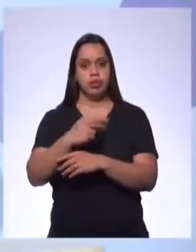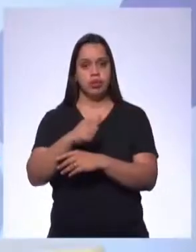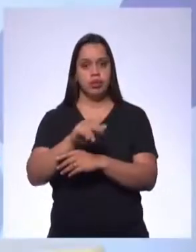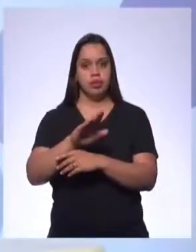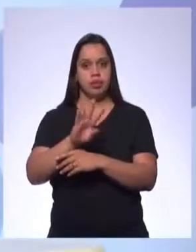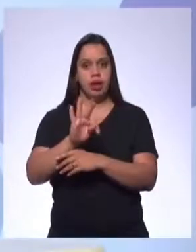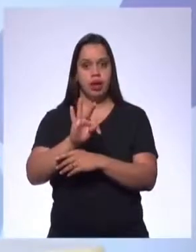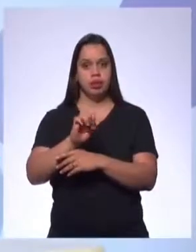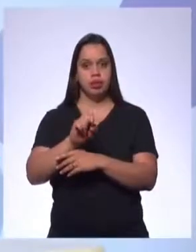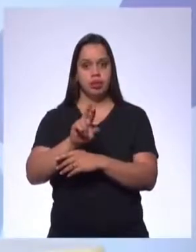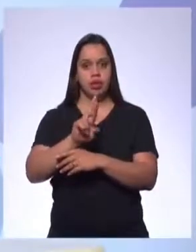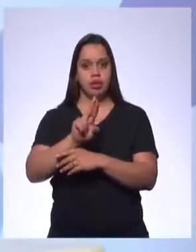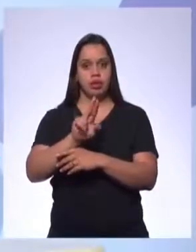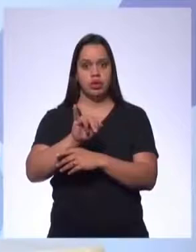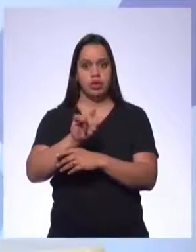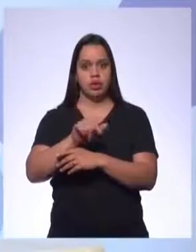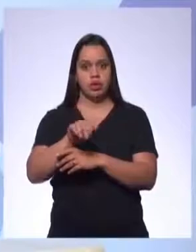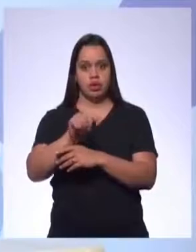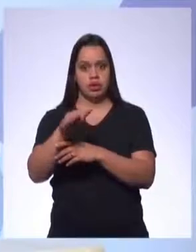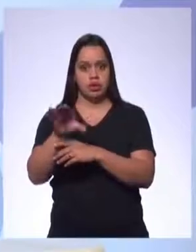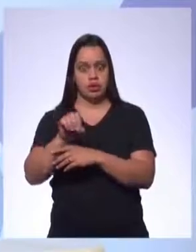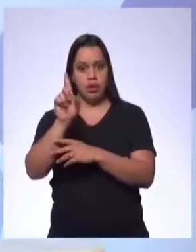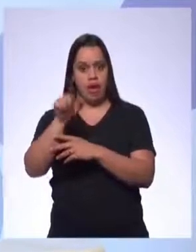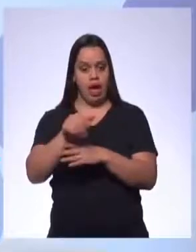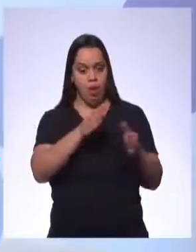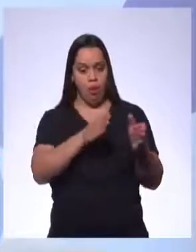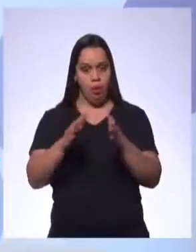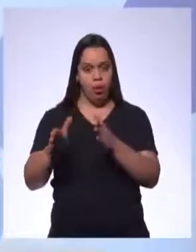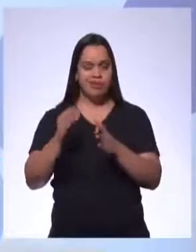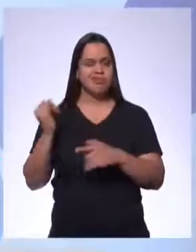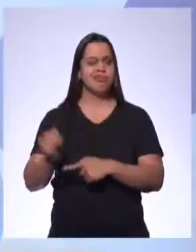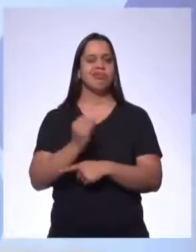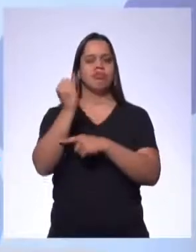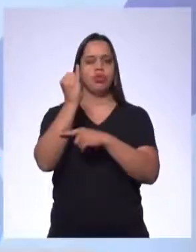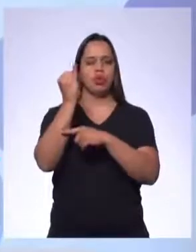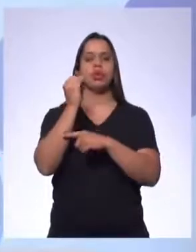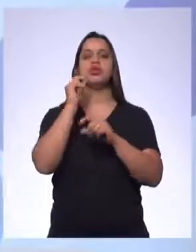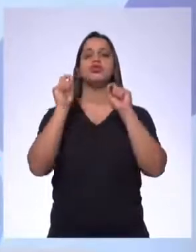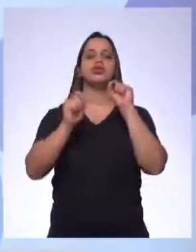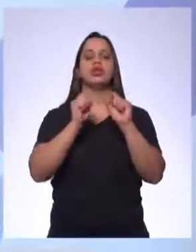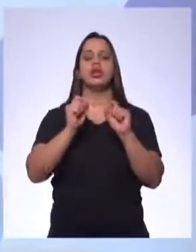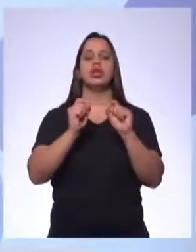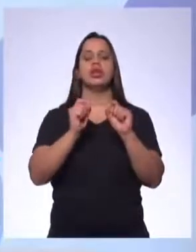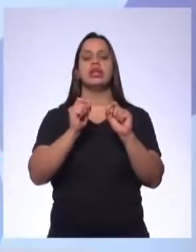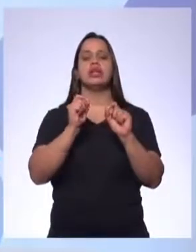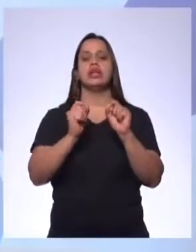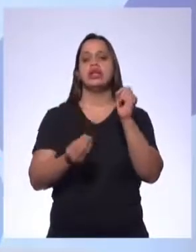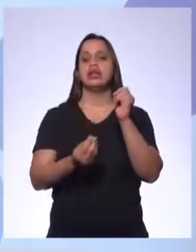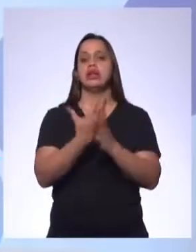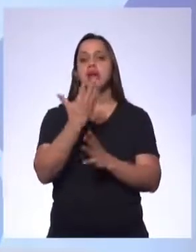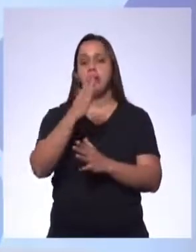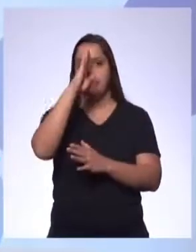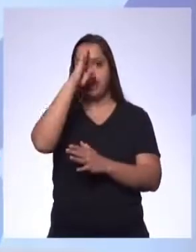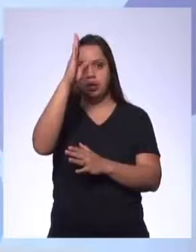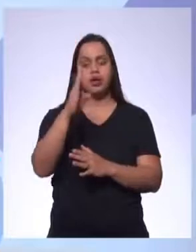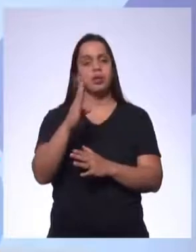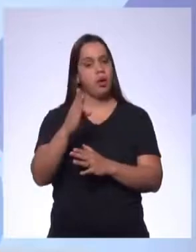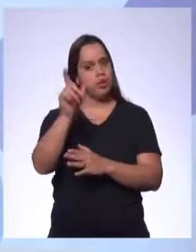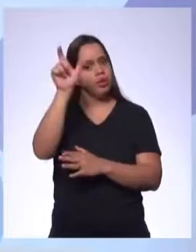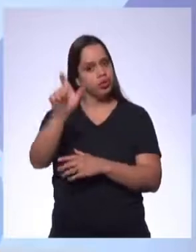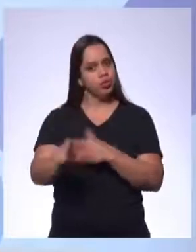processo extremamente importante que foi, na verdade, desenvolvido principalmente por ele,